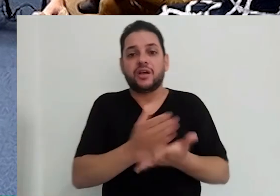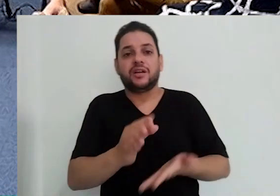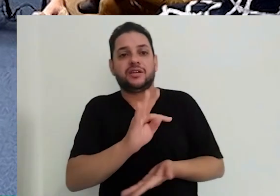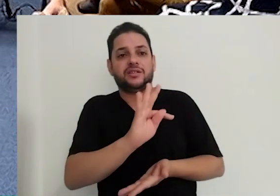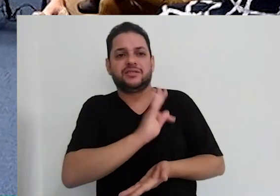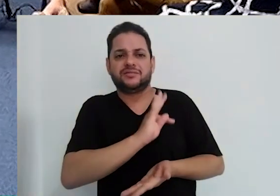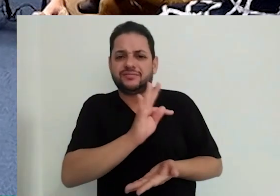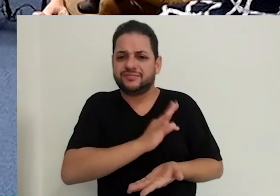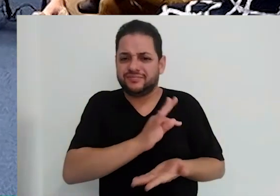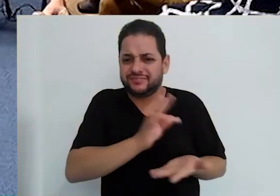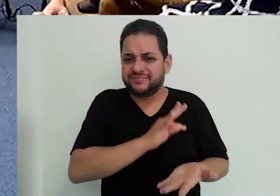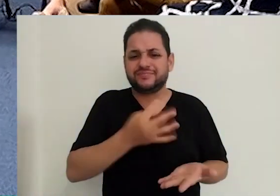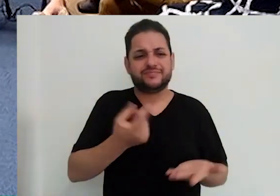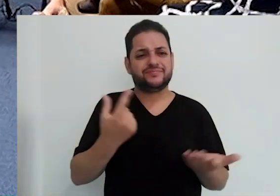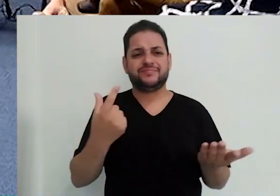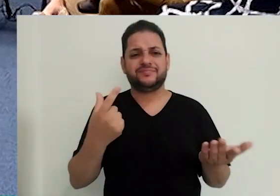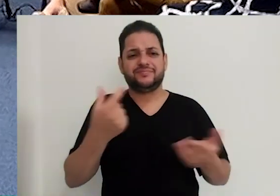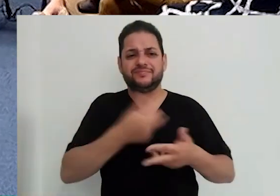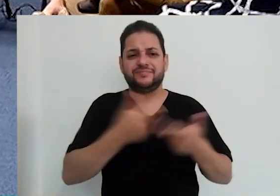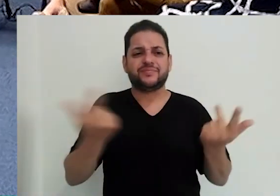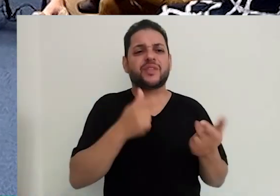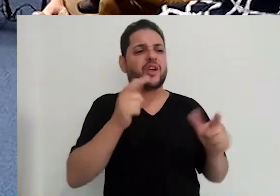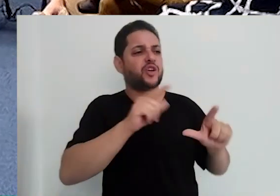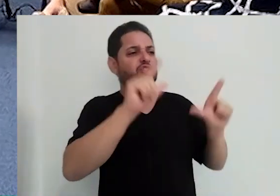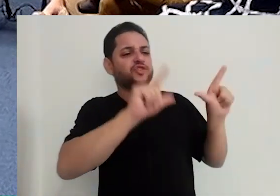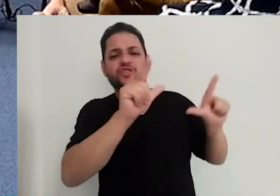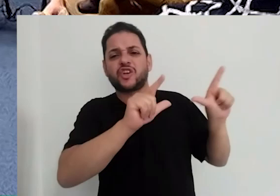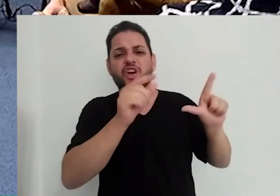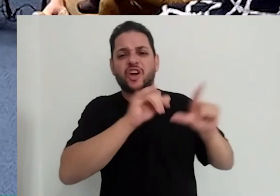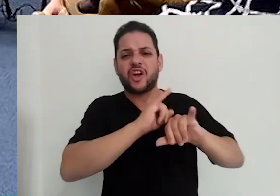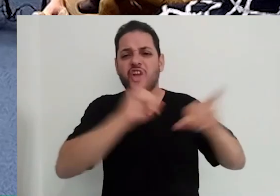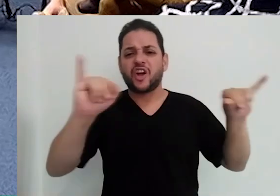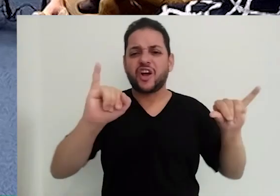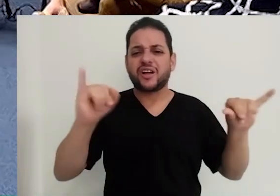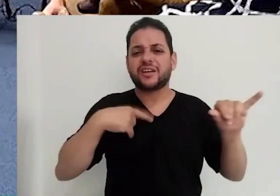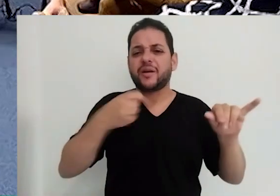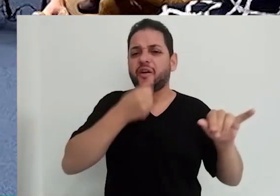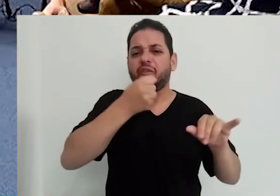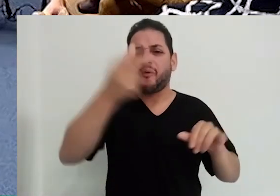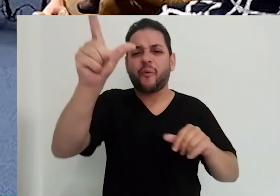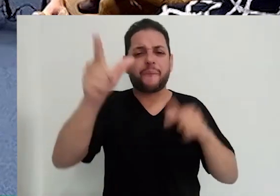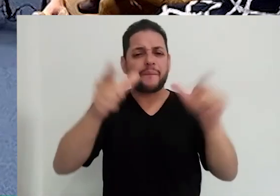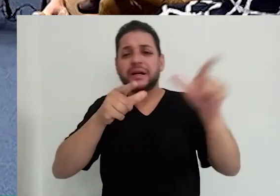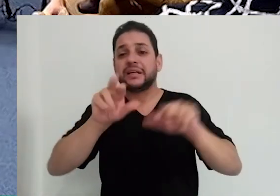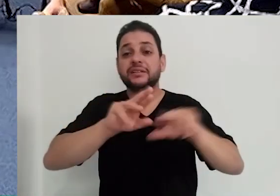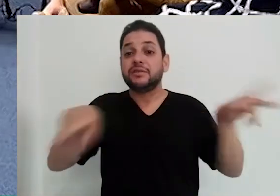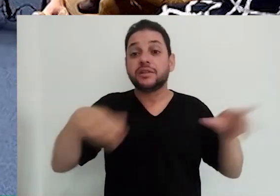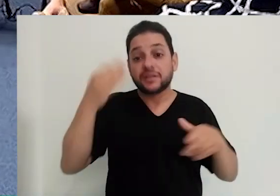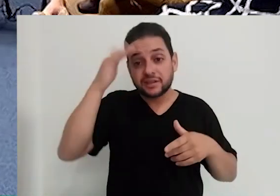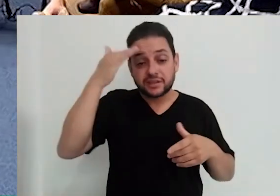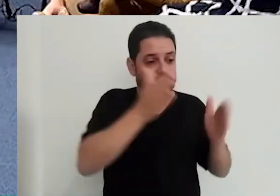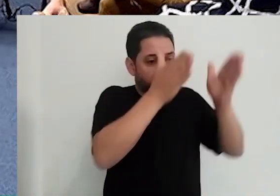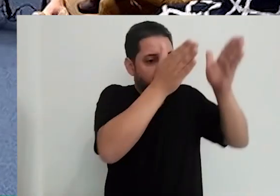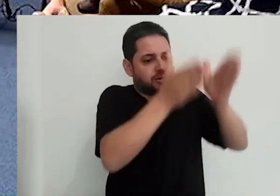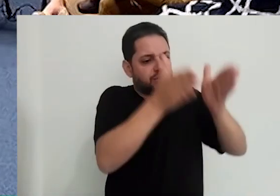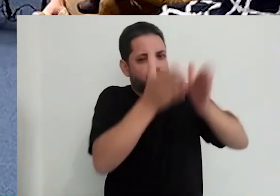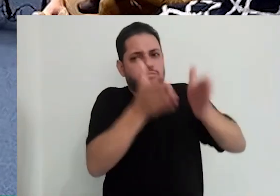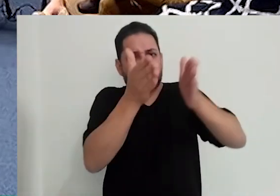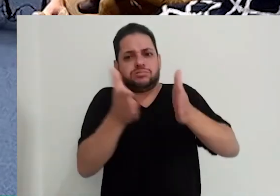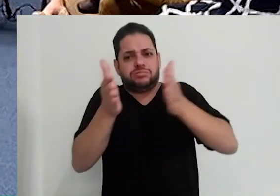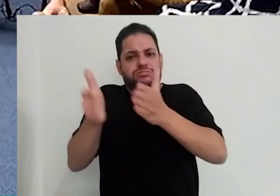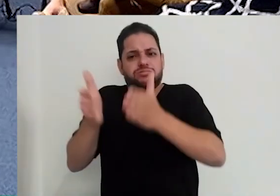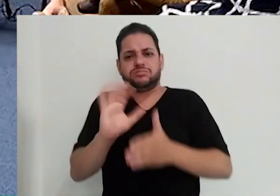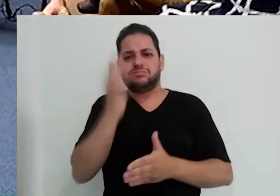sabe que ele tinha dito uma coisa no livro jornal tinha saído outra a outra pessoa tinha dado uma entrevista a gente queria entender assim cronológicamente que que tinha acontecido eu